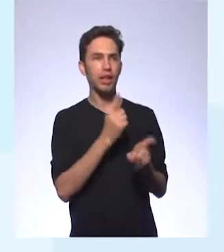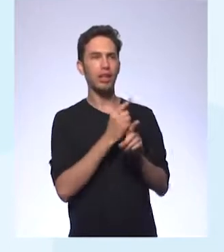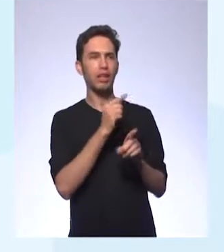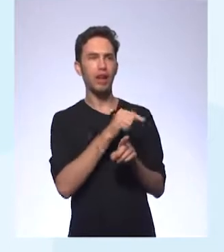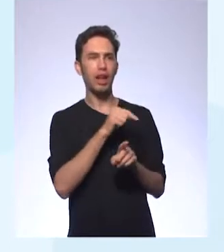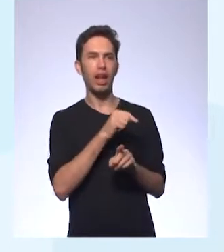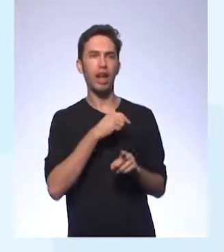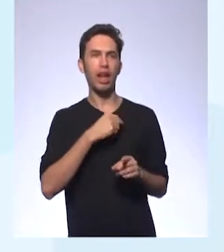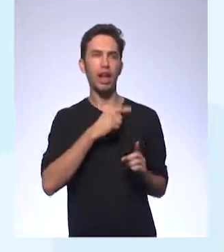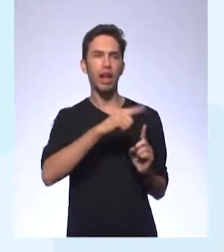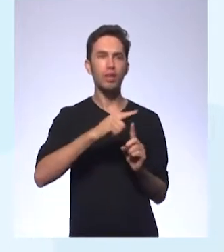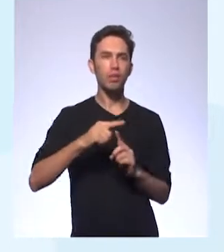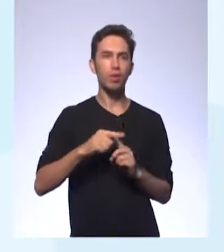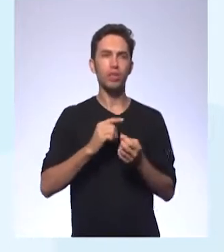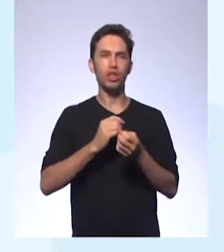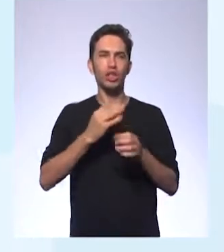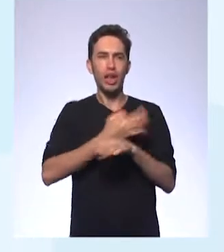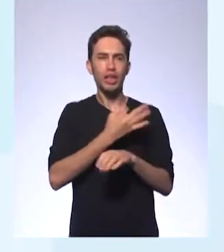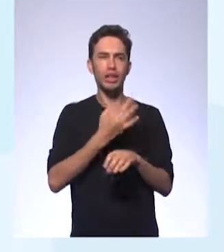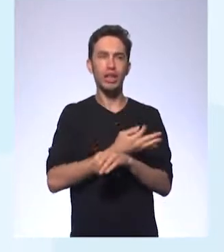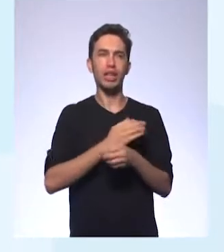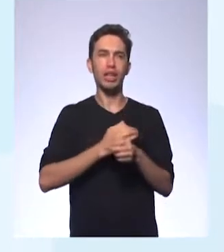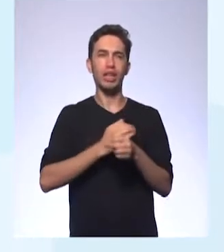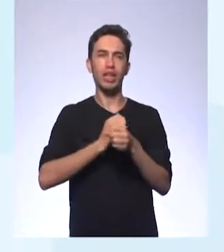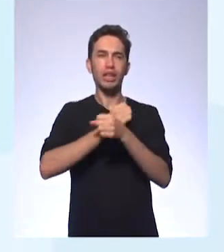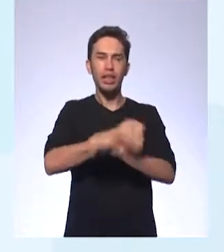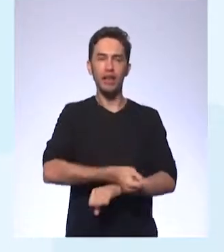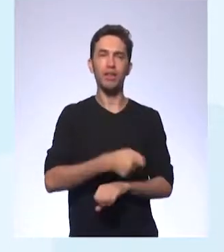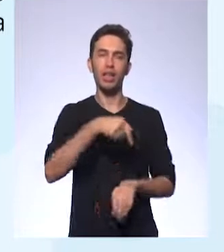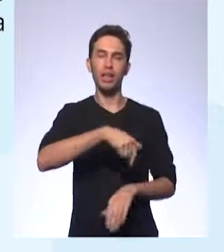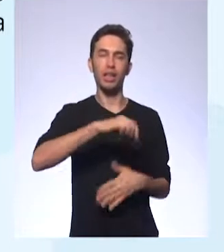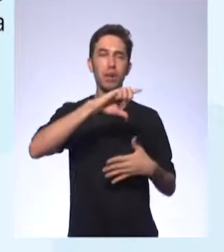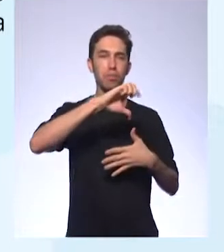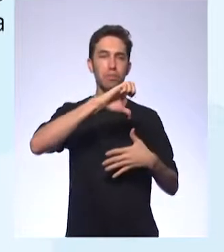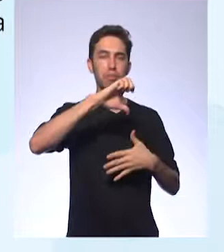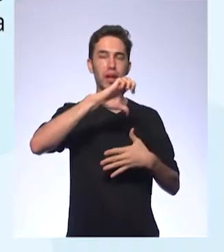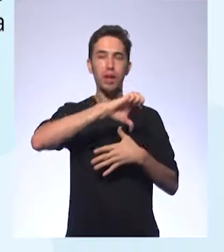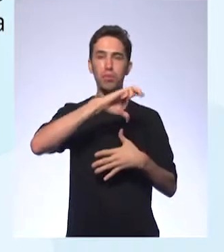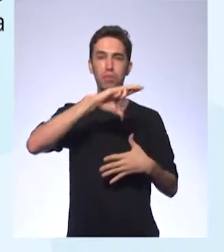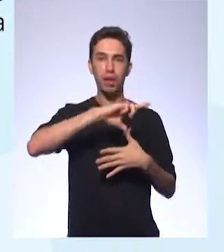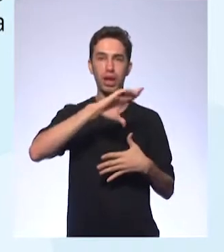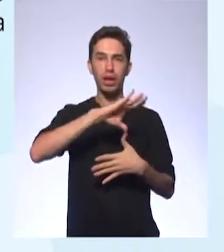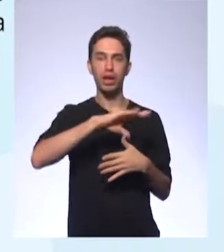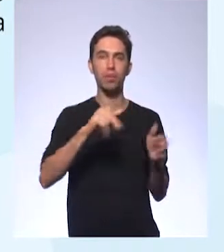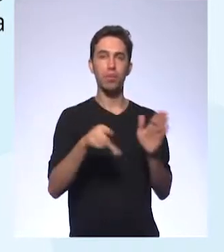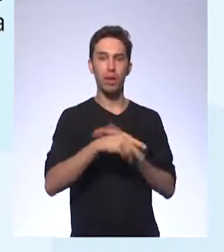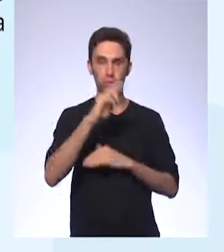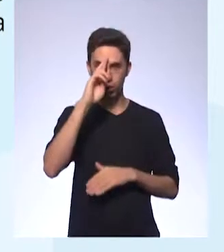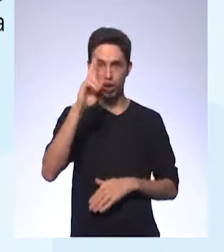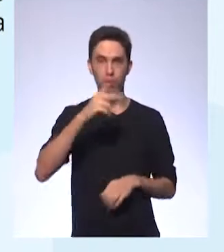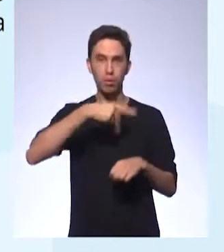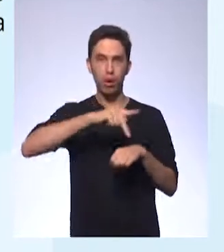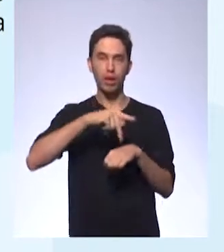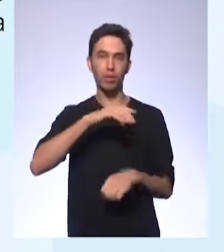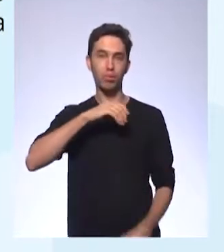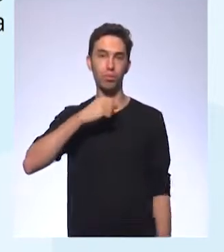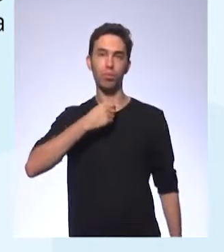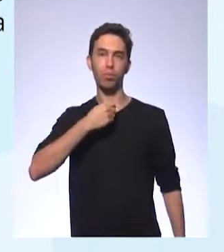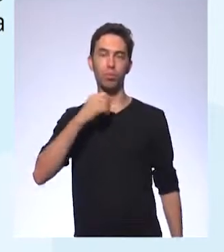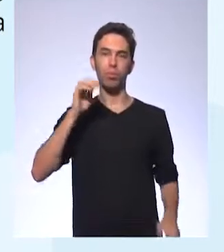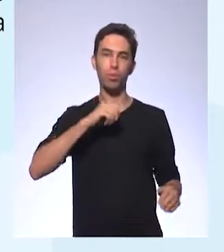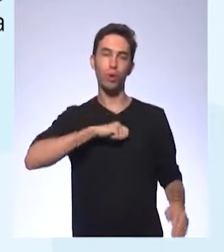resistência à escravidão na América Portuguesa. E objetivos da aula: explorar